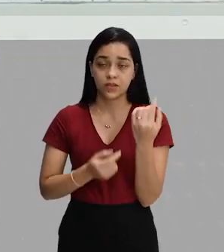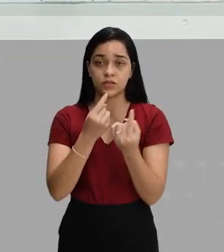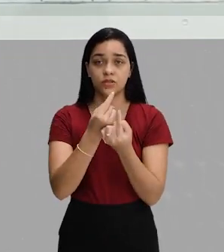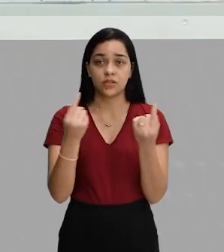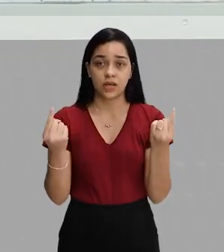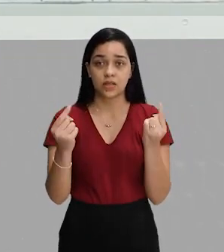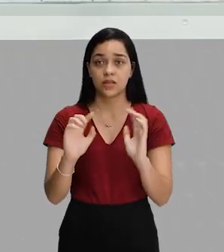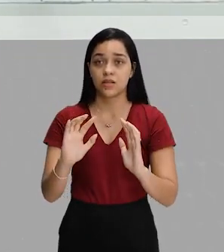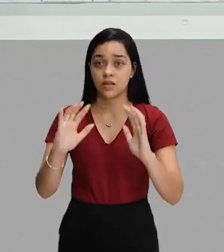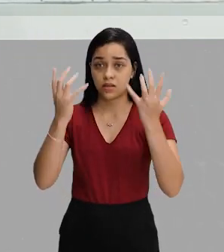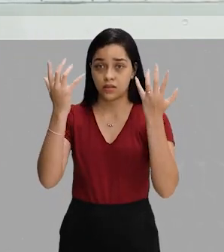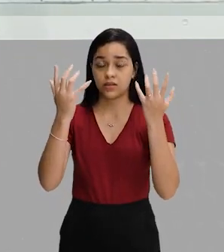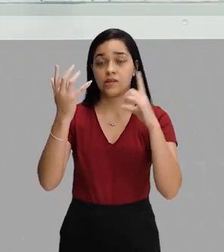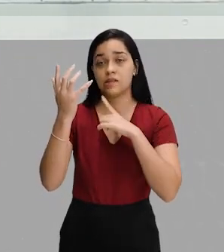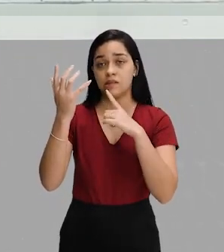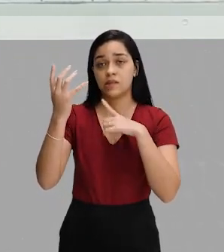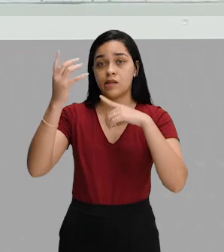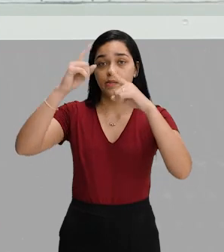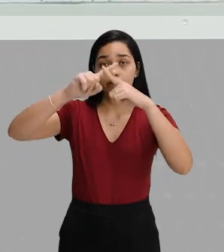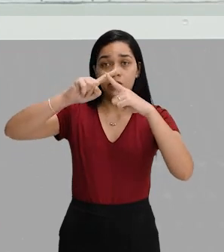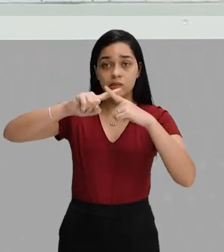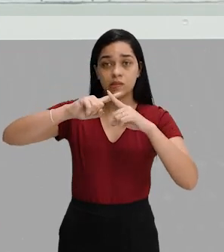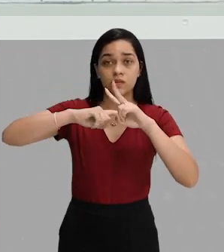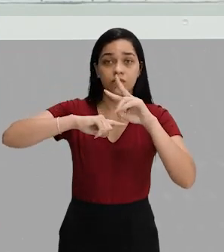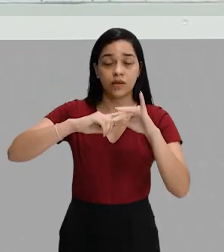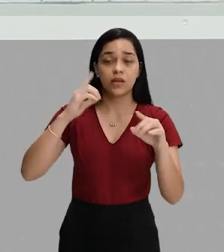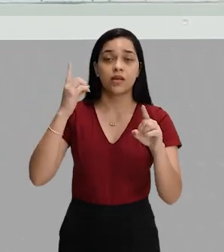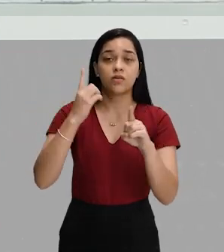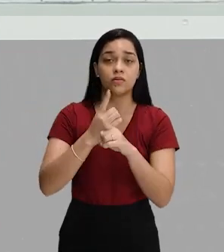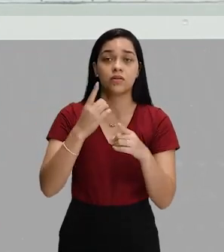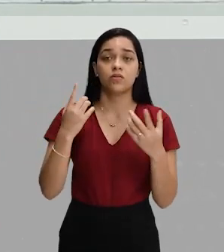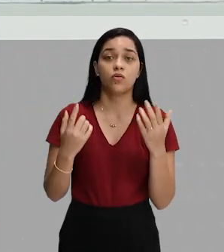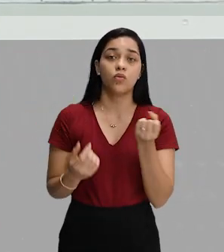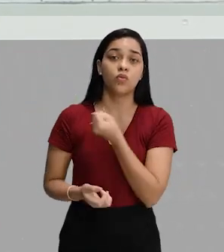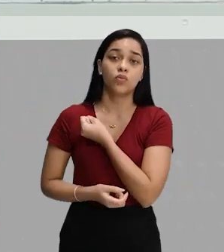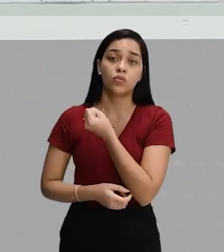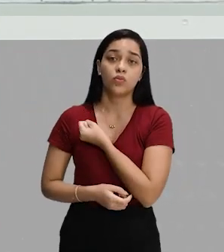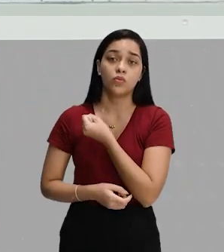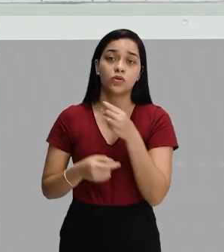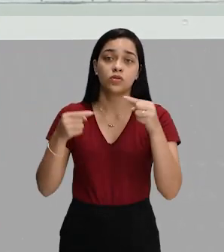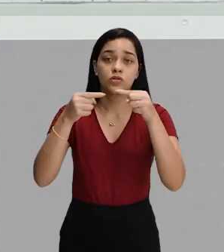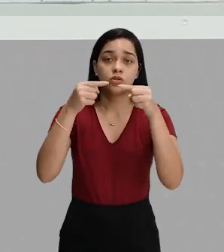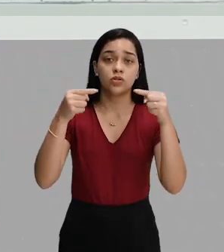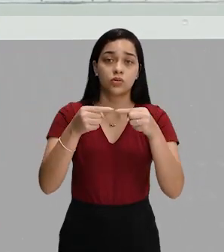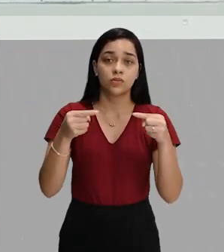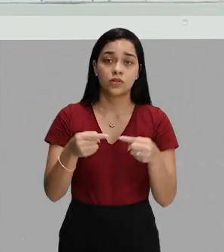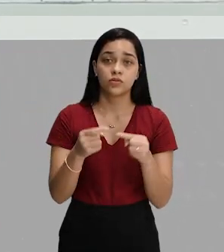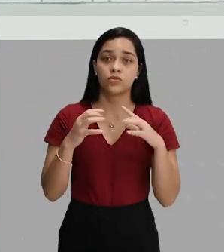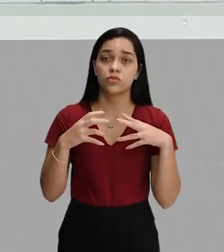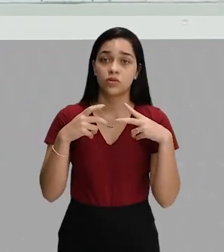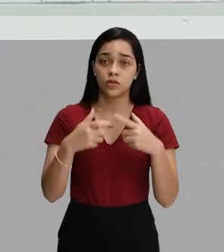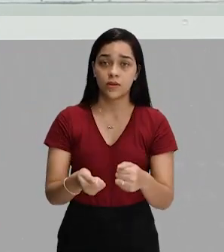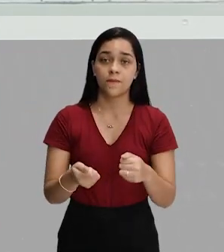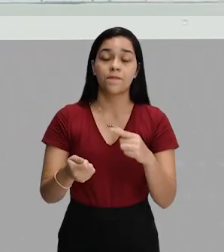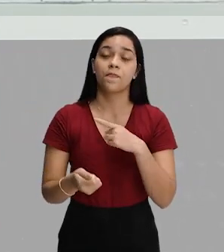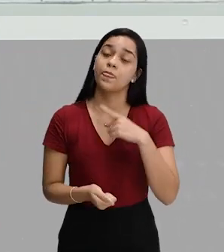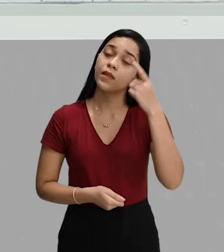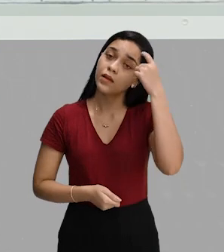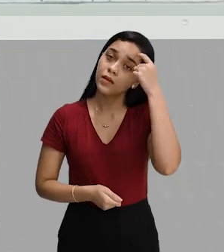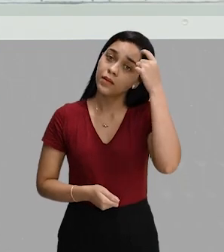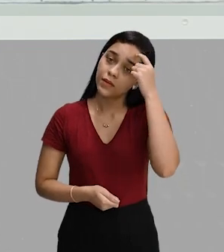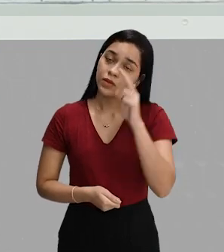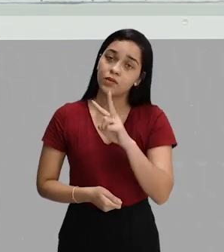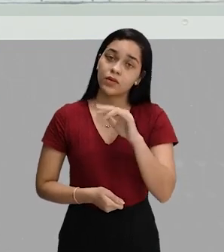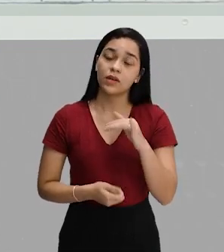cada evento, você multiplicando, você vai encontrar o número de combinação total. Essa ideia aqui a gente